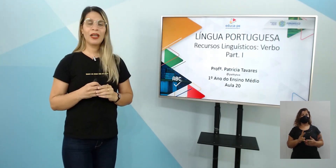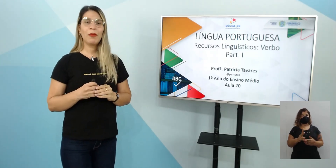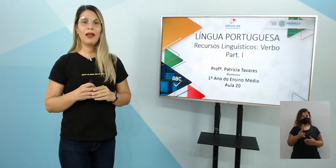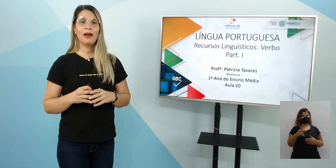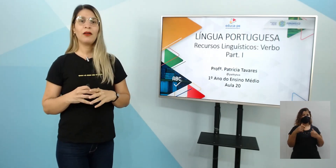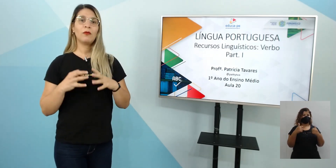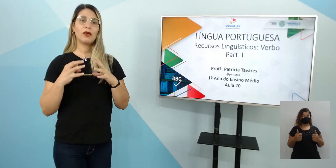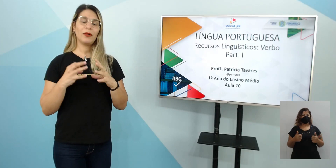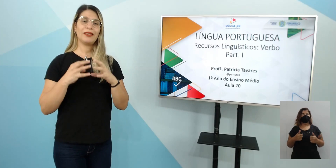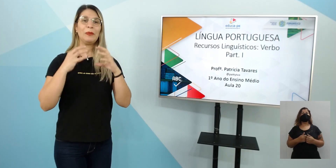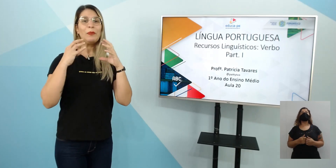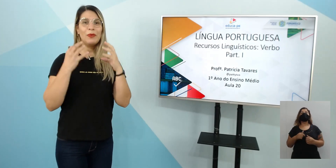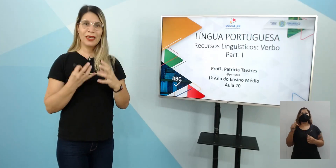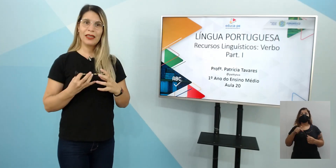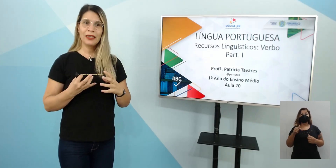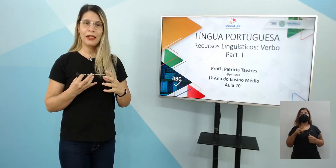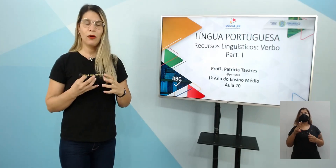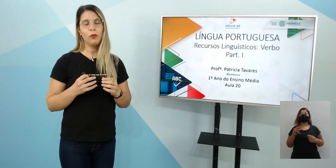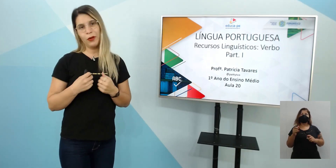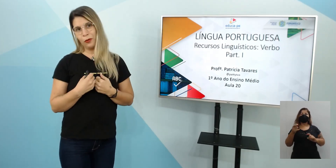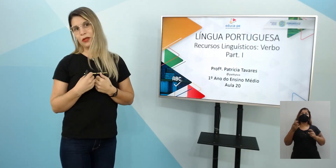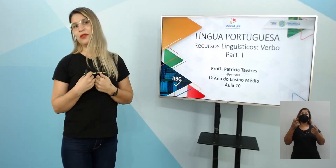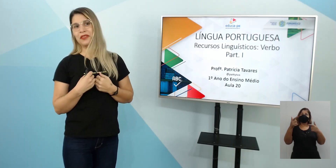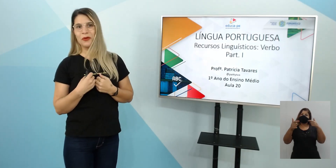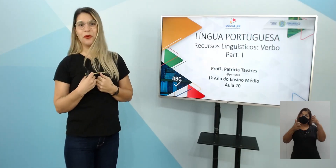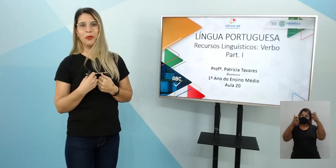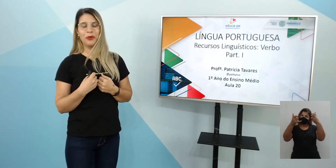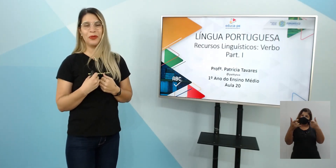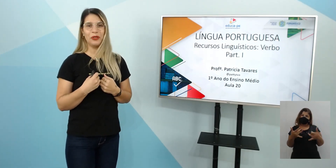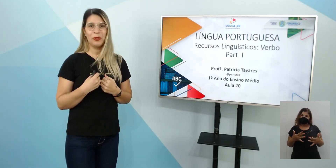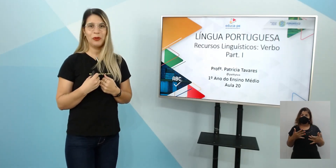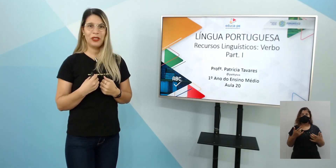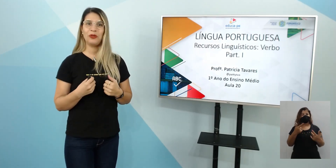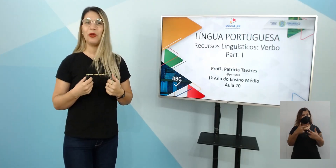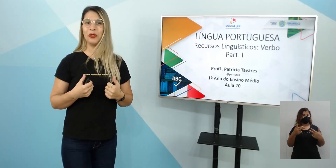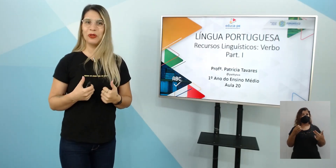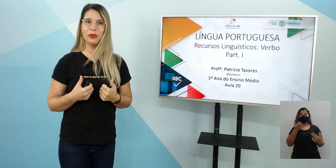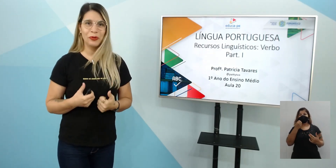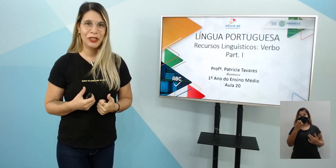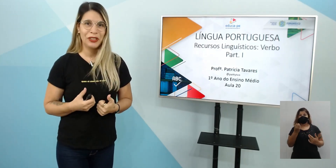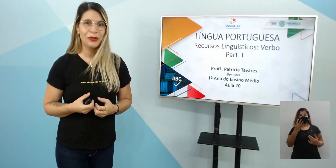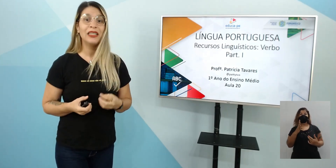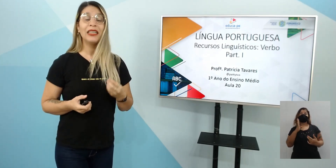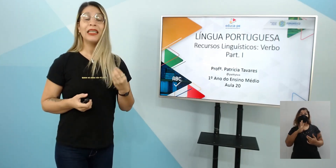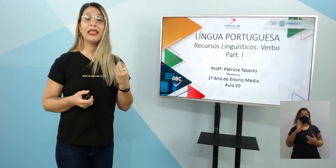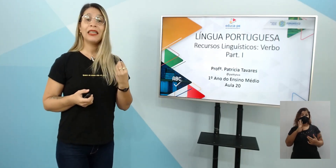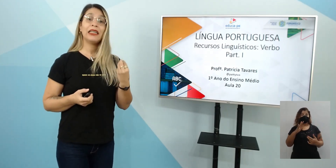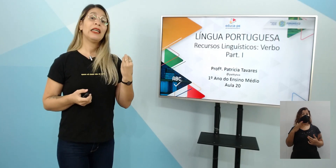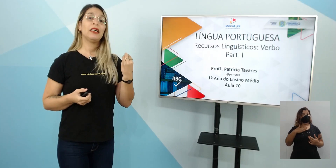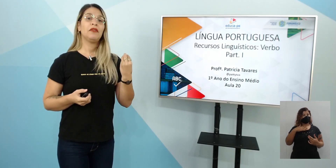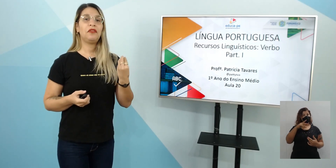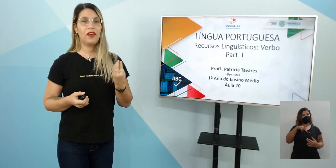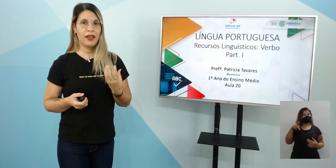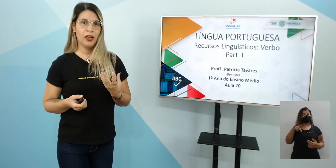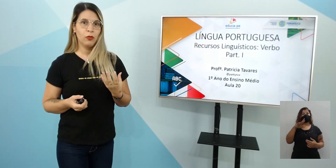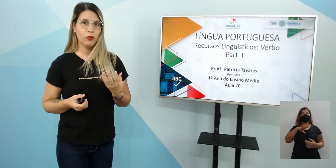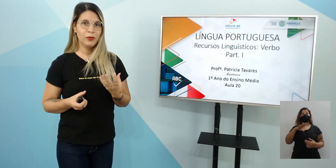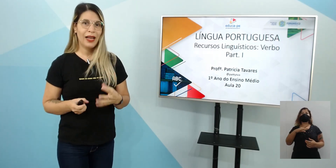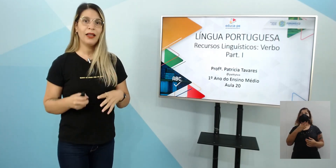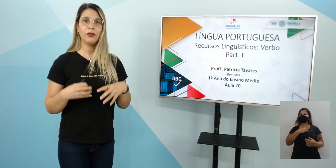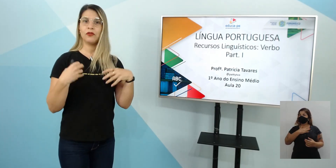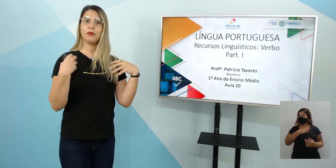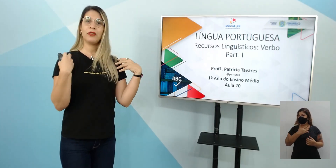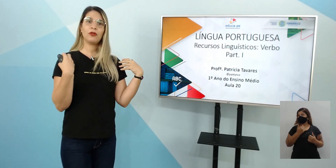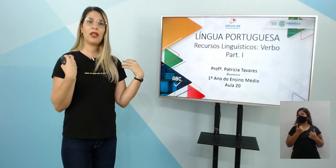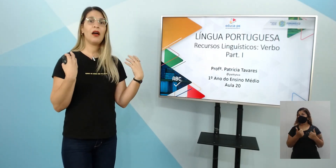vamos trabalhar com uma coisa bem legal, pelo menos eu como professora de português gosto muito, que é verbo,